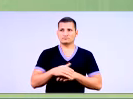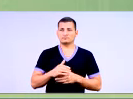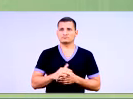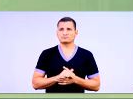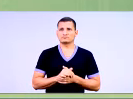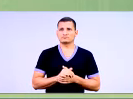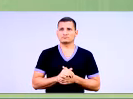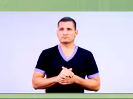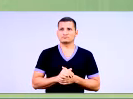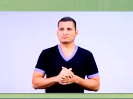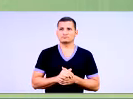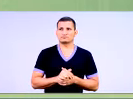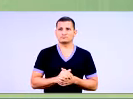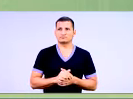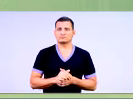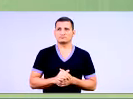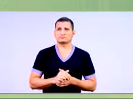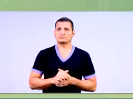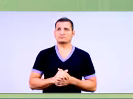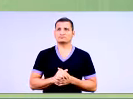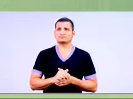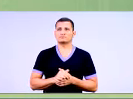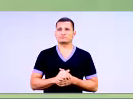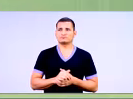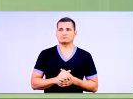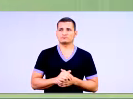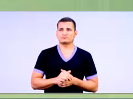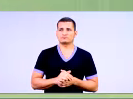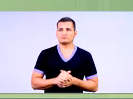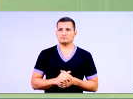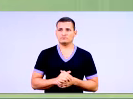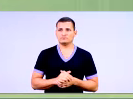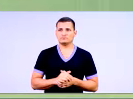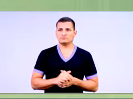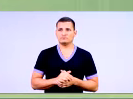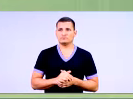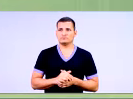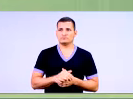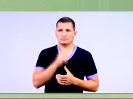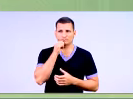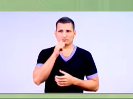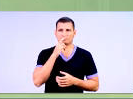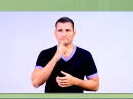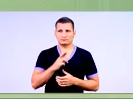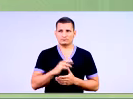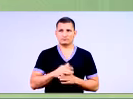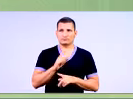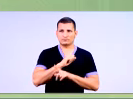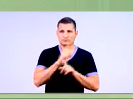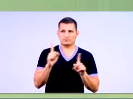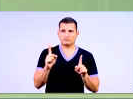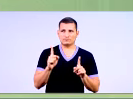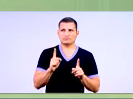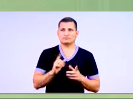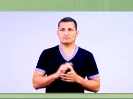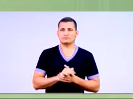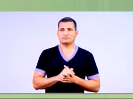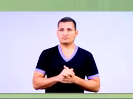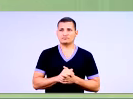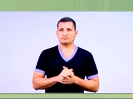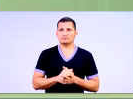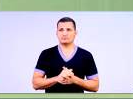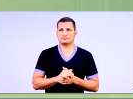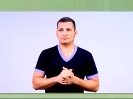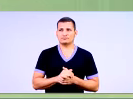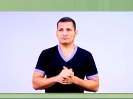do will. Você estará livre amanhã à noite? A Denise responde, no, I won't. Veja agora o